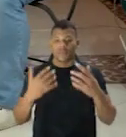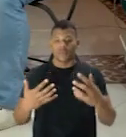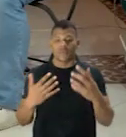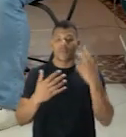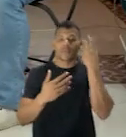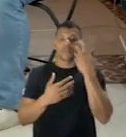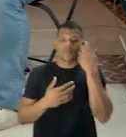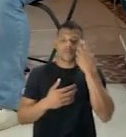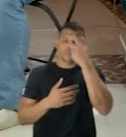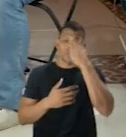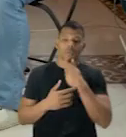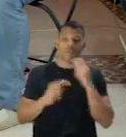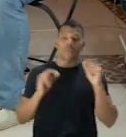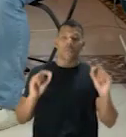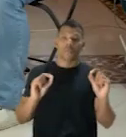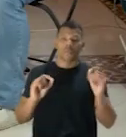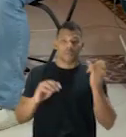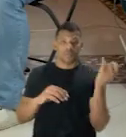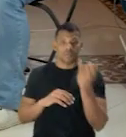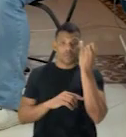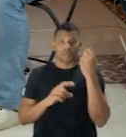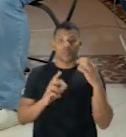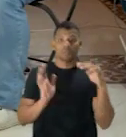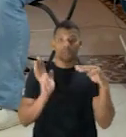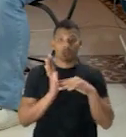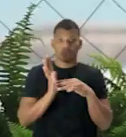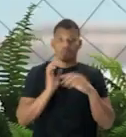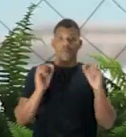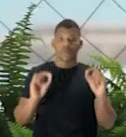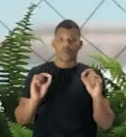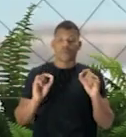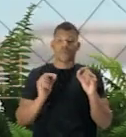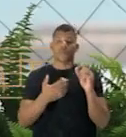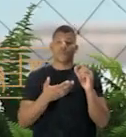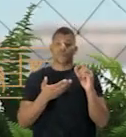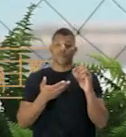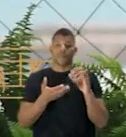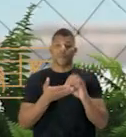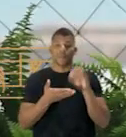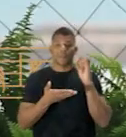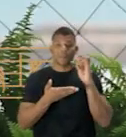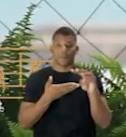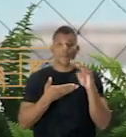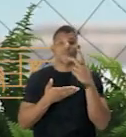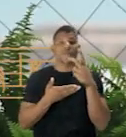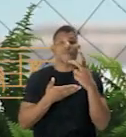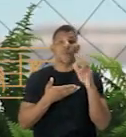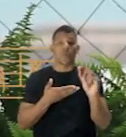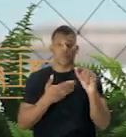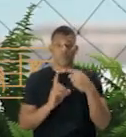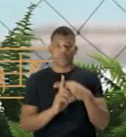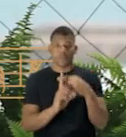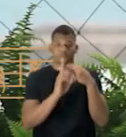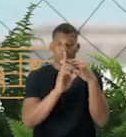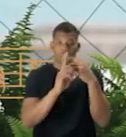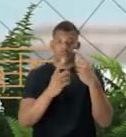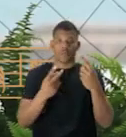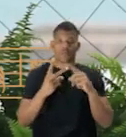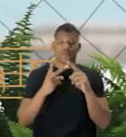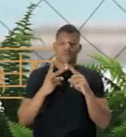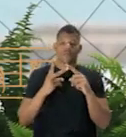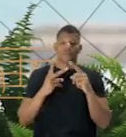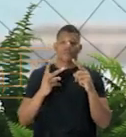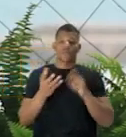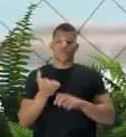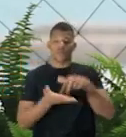também. E que é uma música que para mim é muito significativa pela mensagem que ela traz, né? Que fala